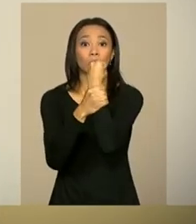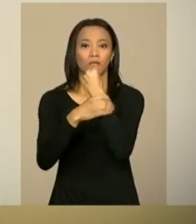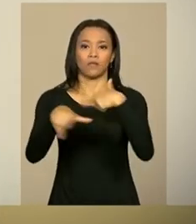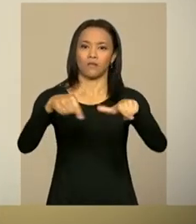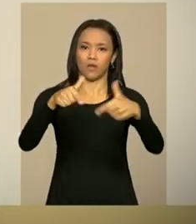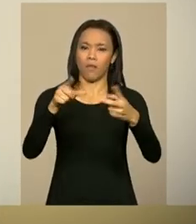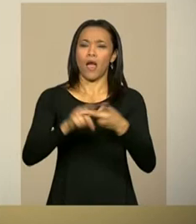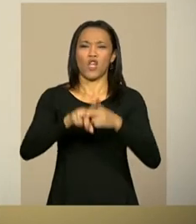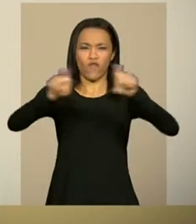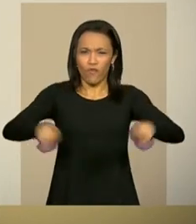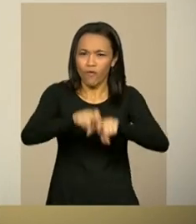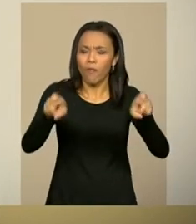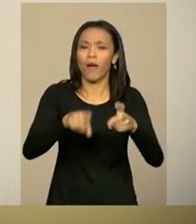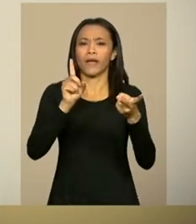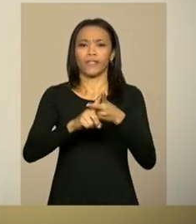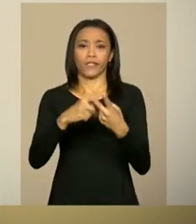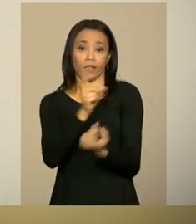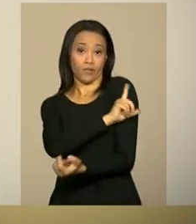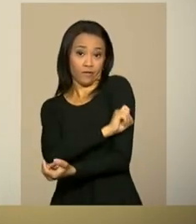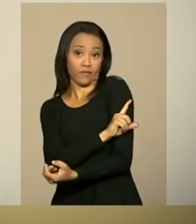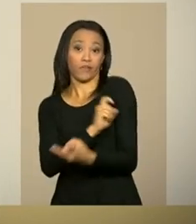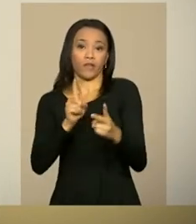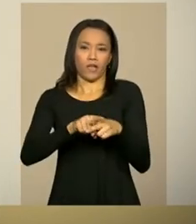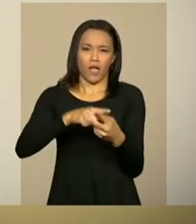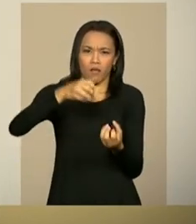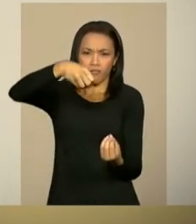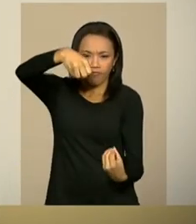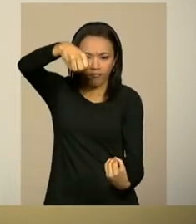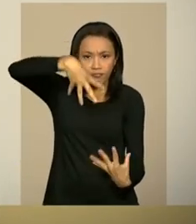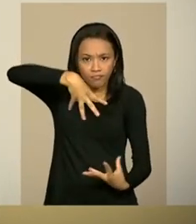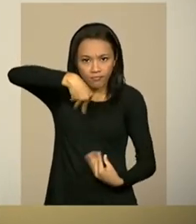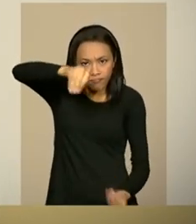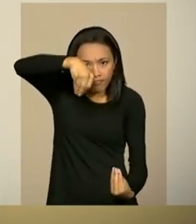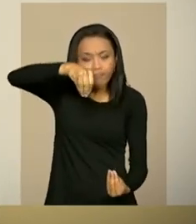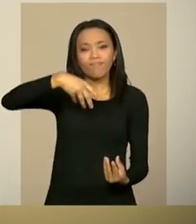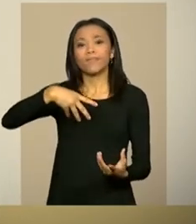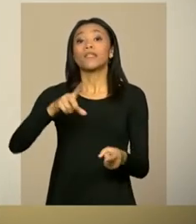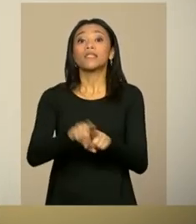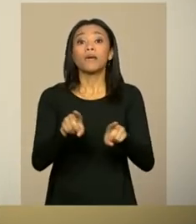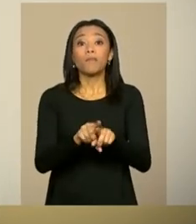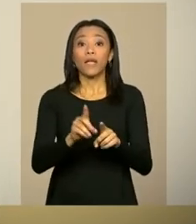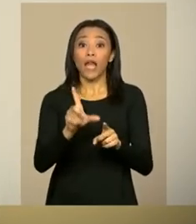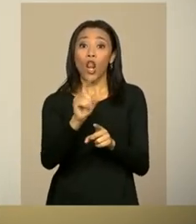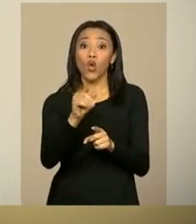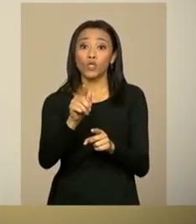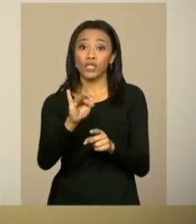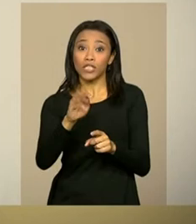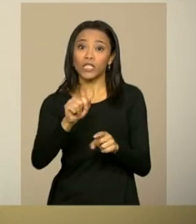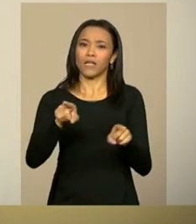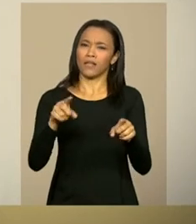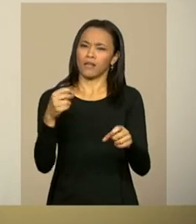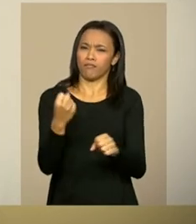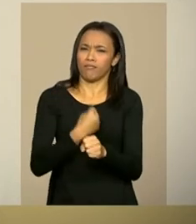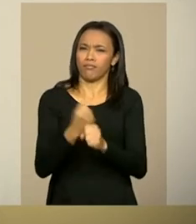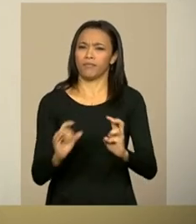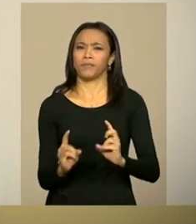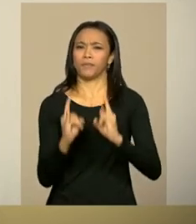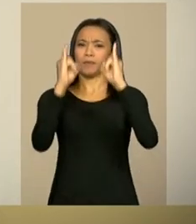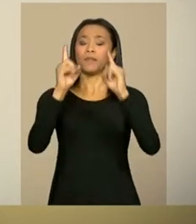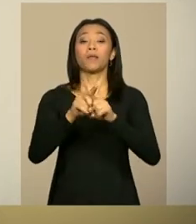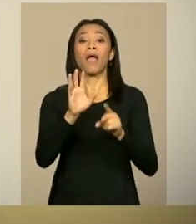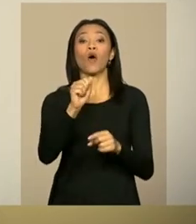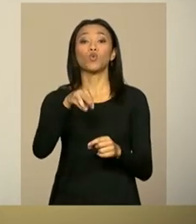em informática enfermagem Radiologia em logística técnico em edificações e em